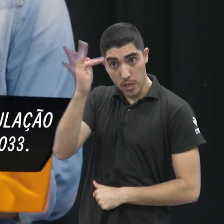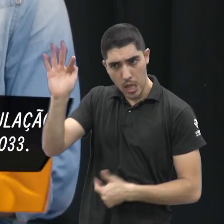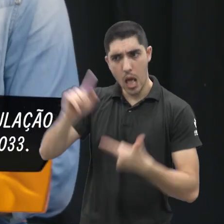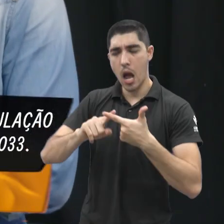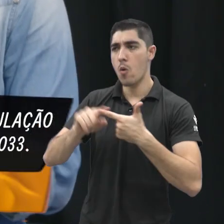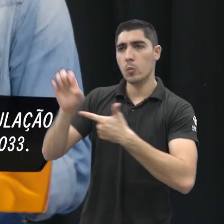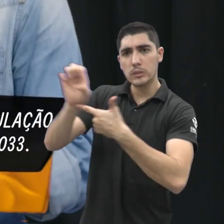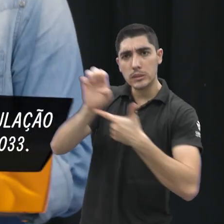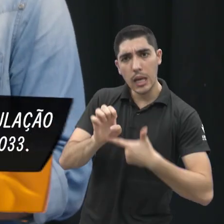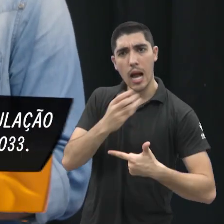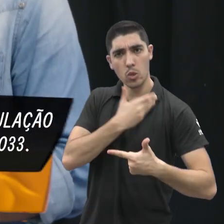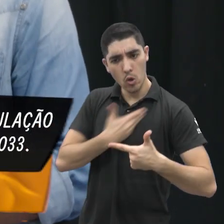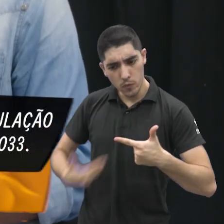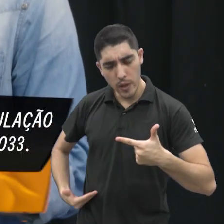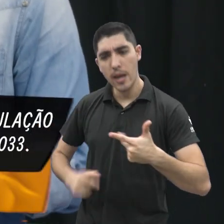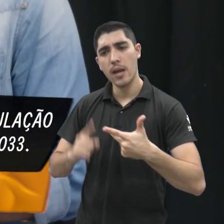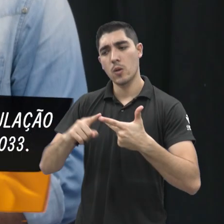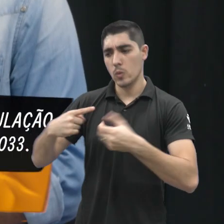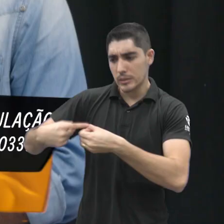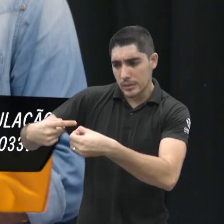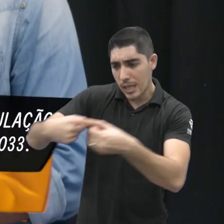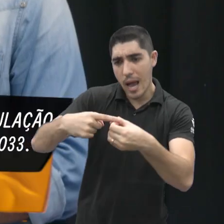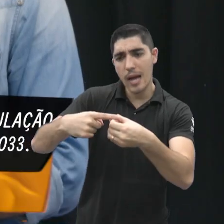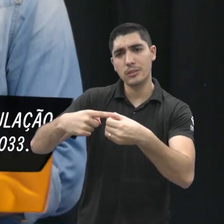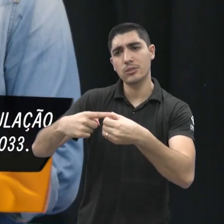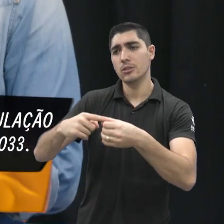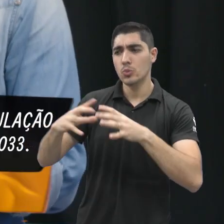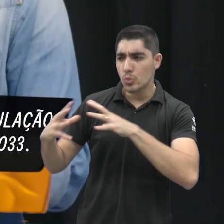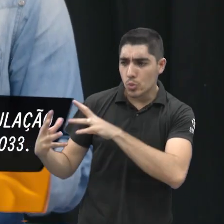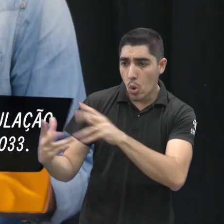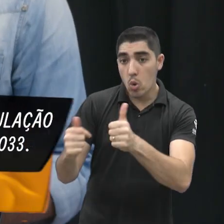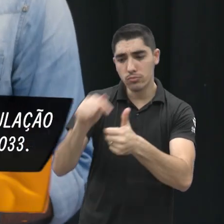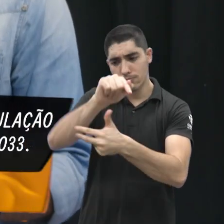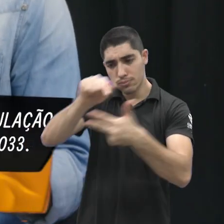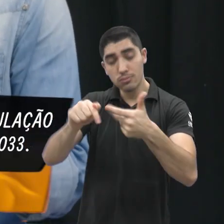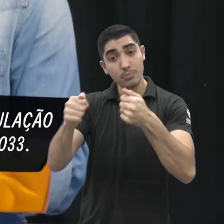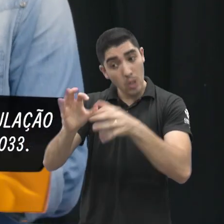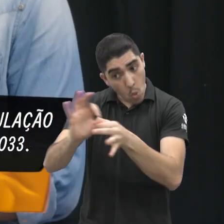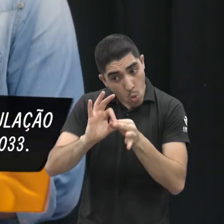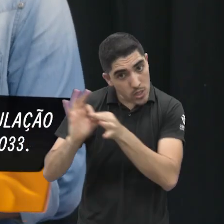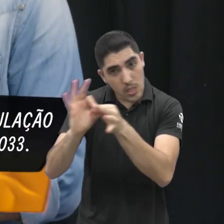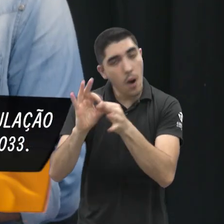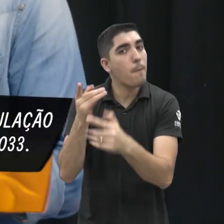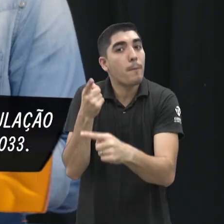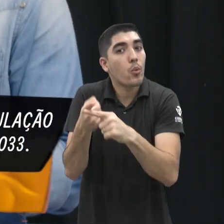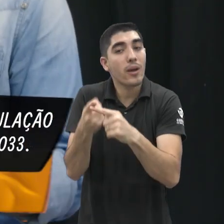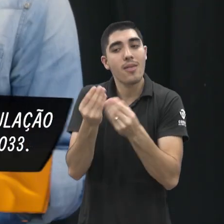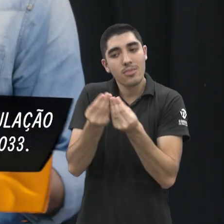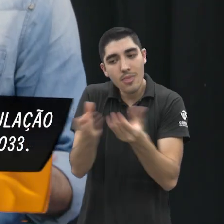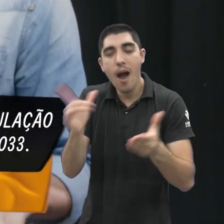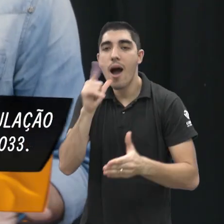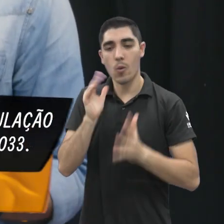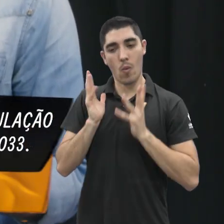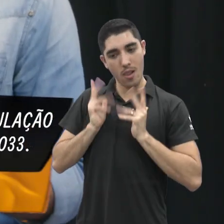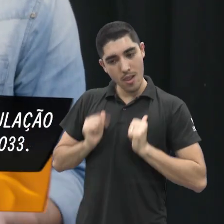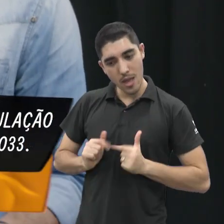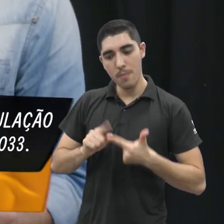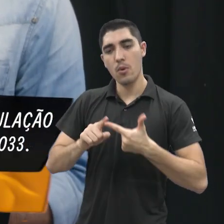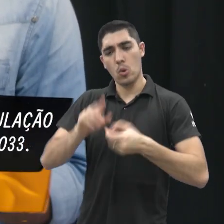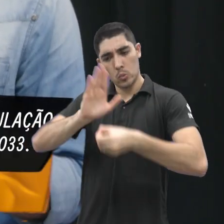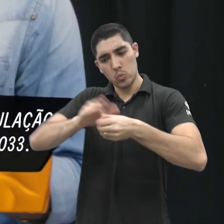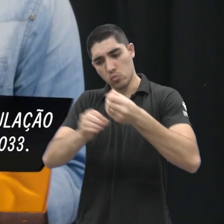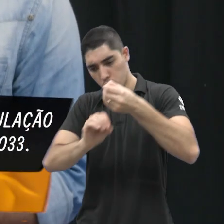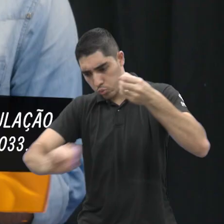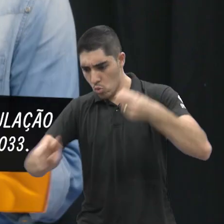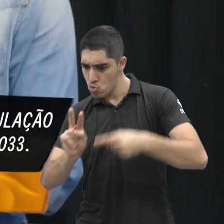e a sociedade trabalhem juntos para oferecer água potável para toda a população, coleta e tratamento de